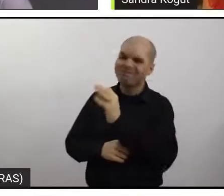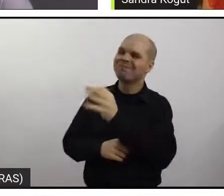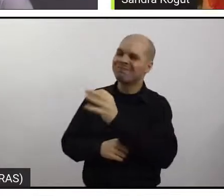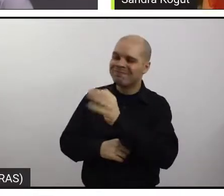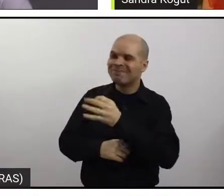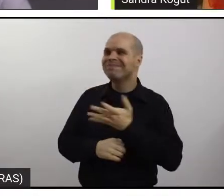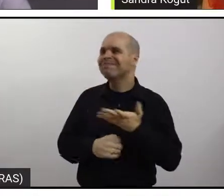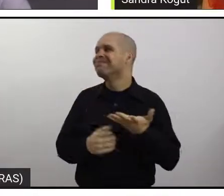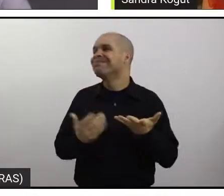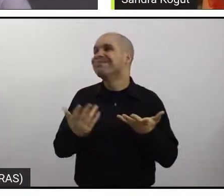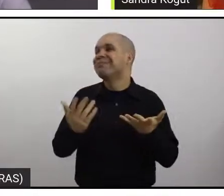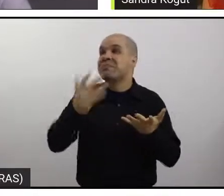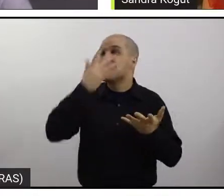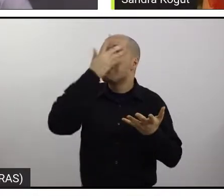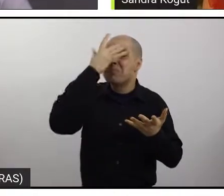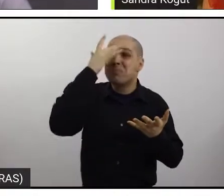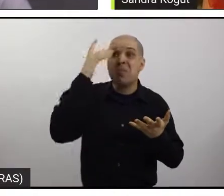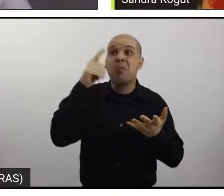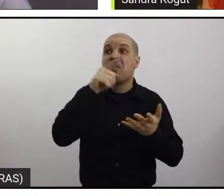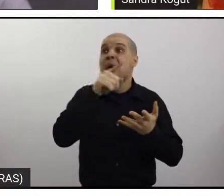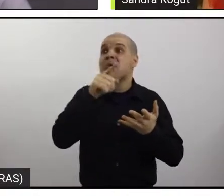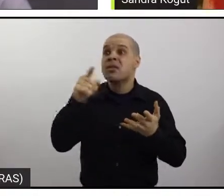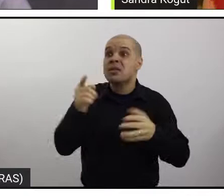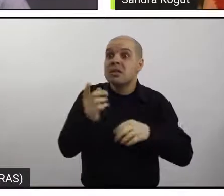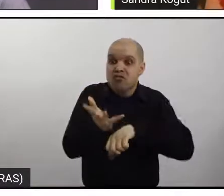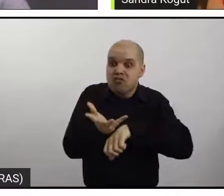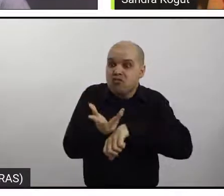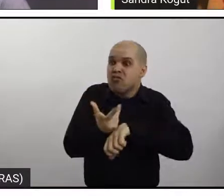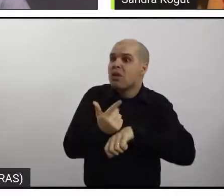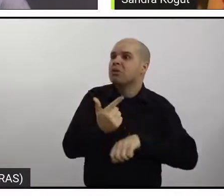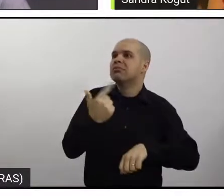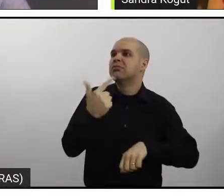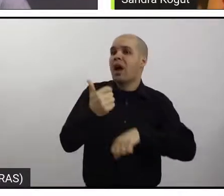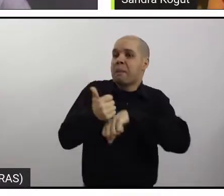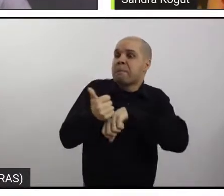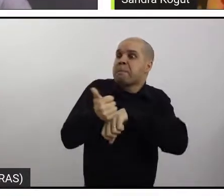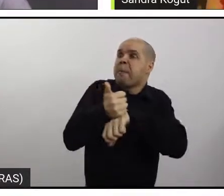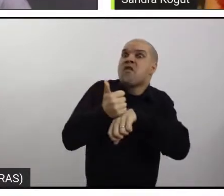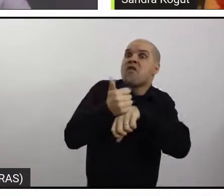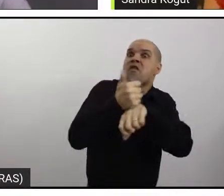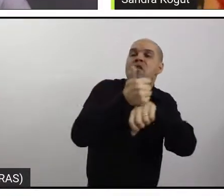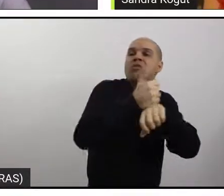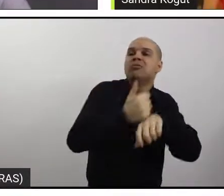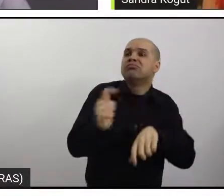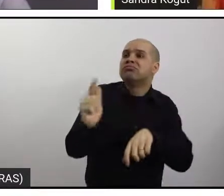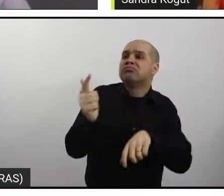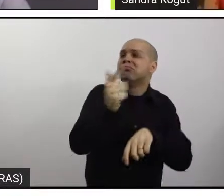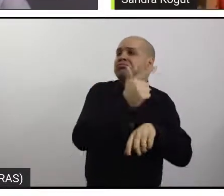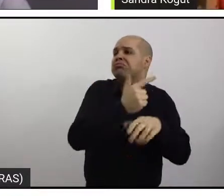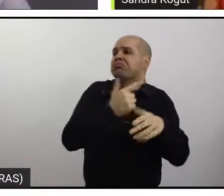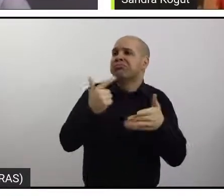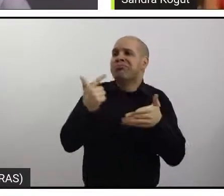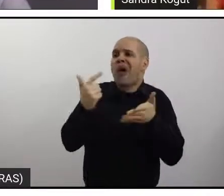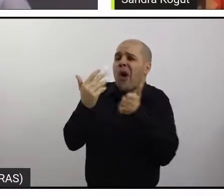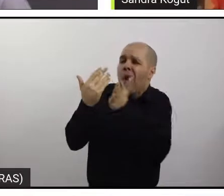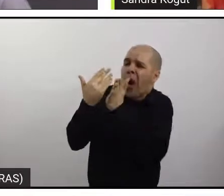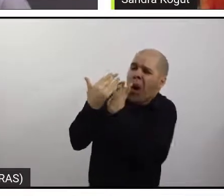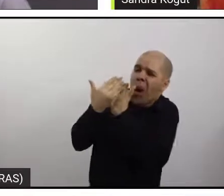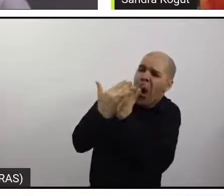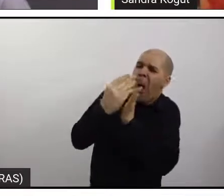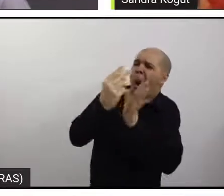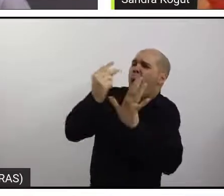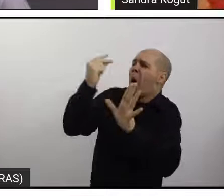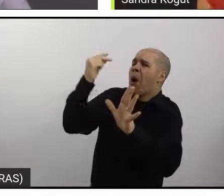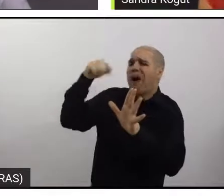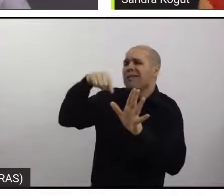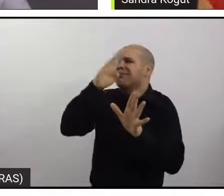Era um terreno muito livre ainda, muito sem nada, sem tradição. No Brasil, então, mais